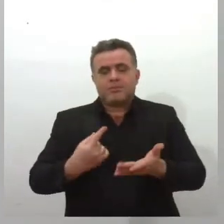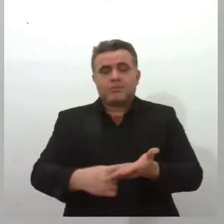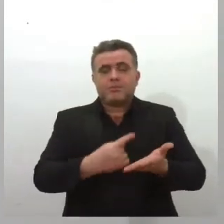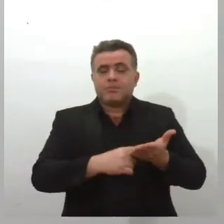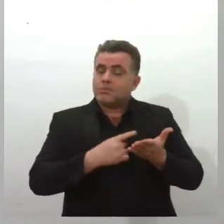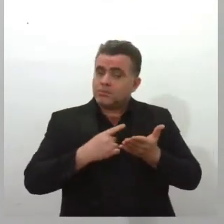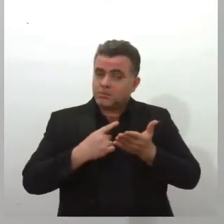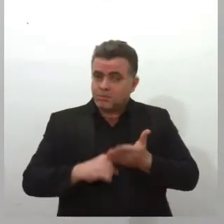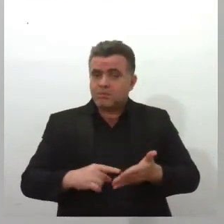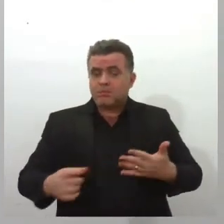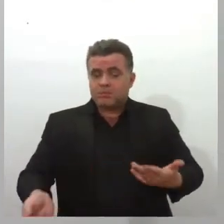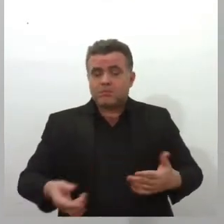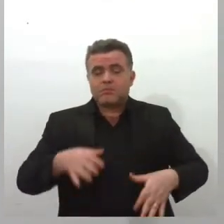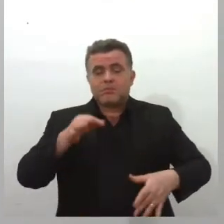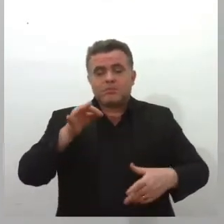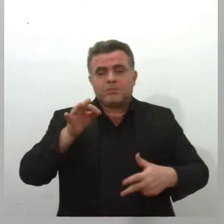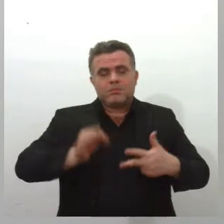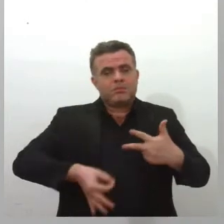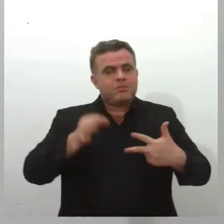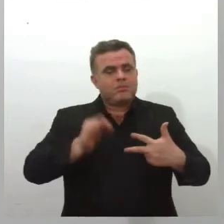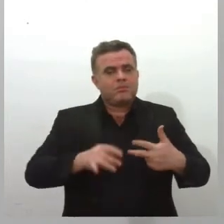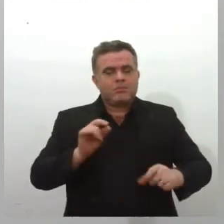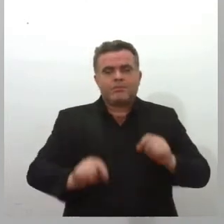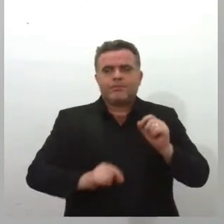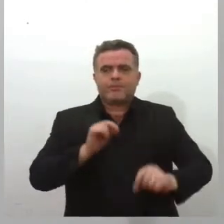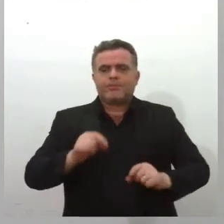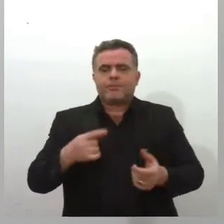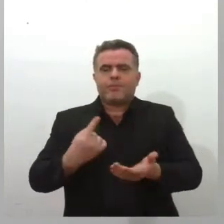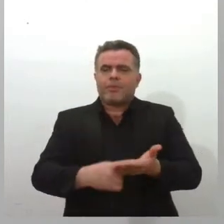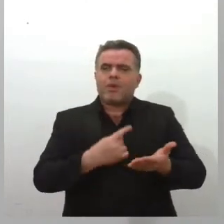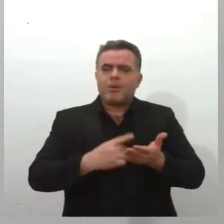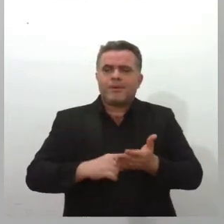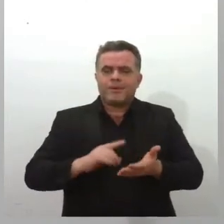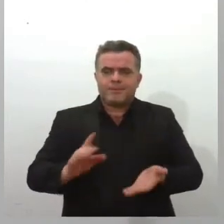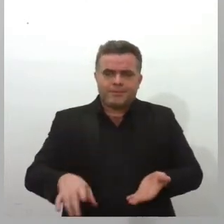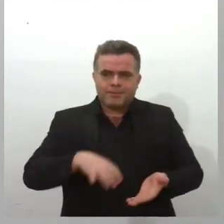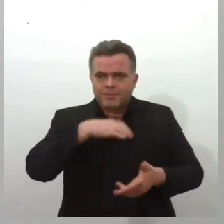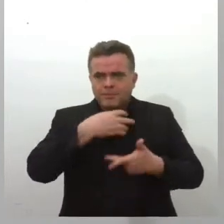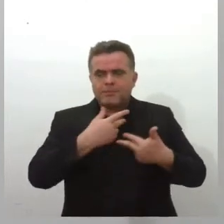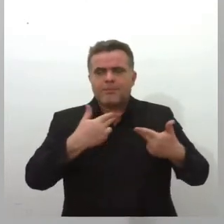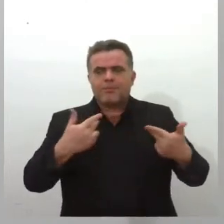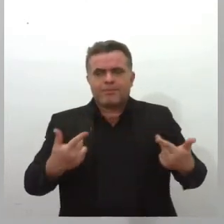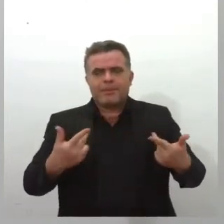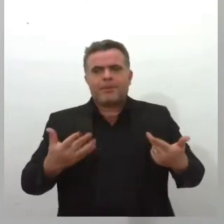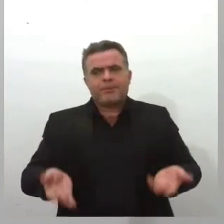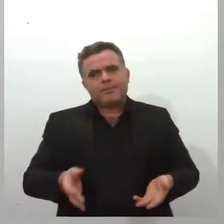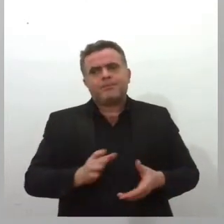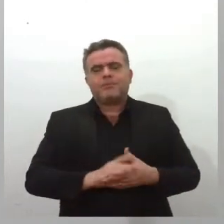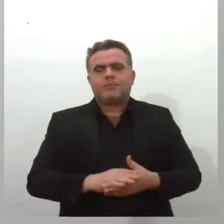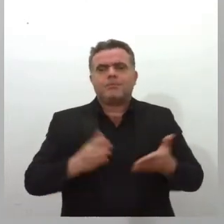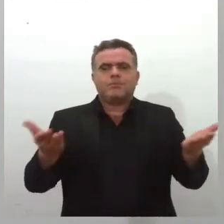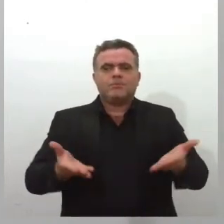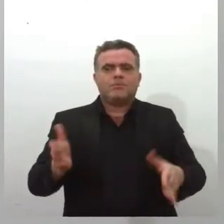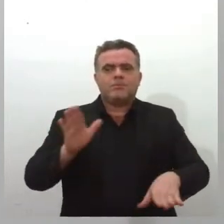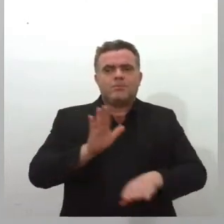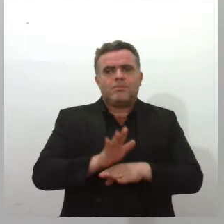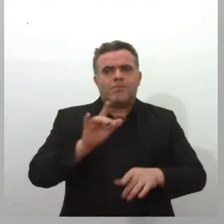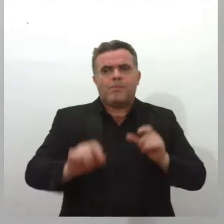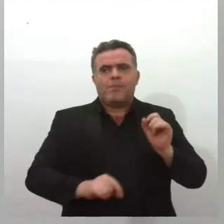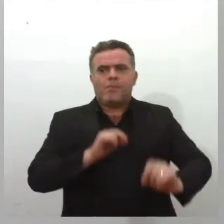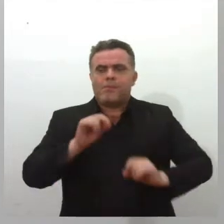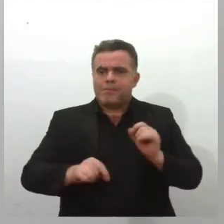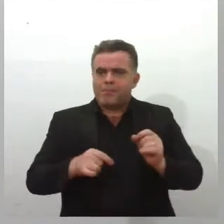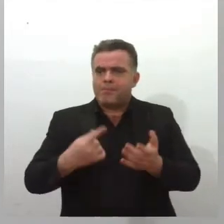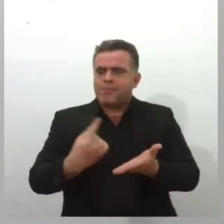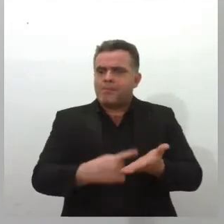Judiciário, inclusive várias decisões, né, envolvendo animais têm sido proferidas, e na tarde de hoje, para a gente é muito importante essa